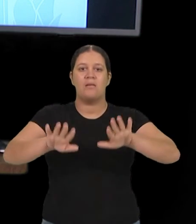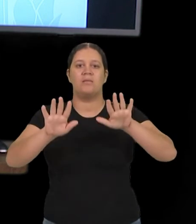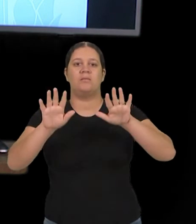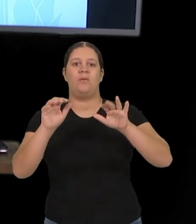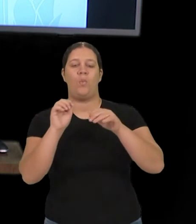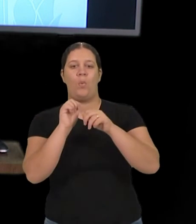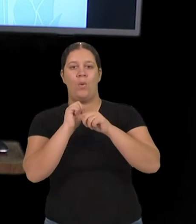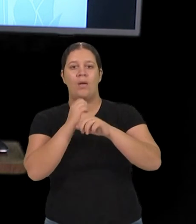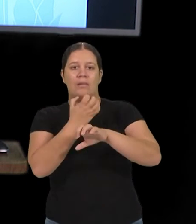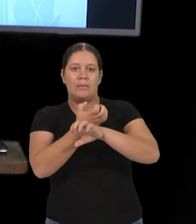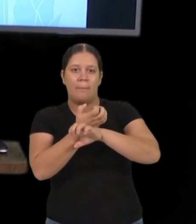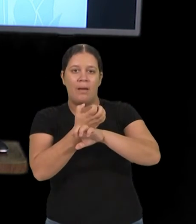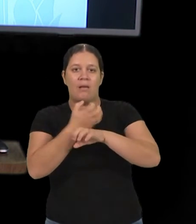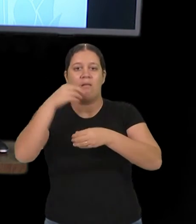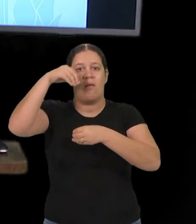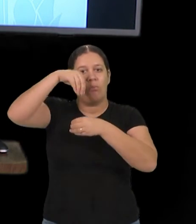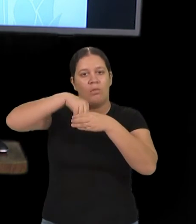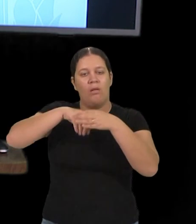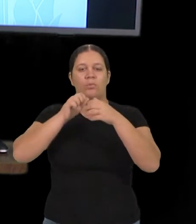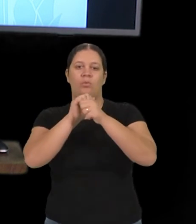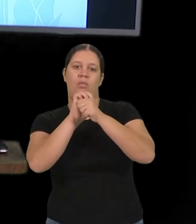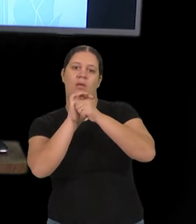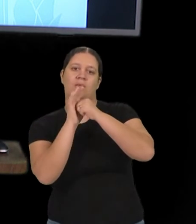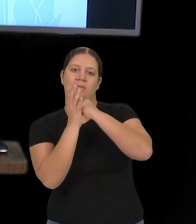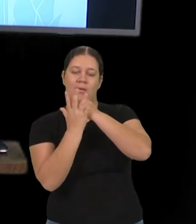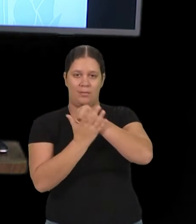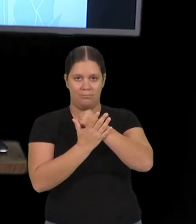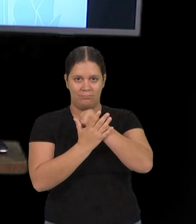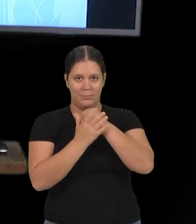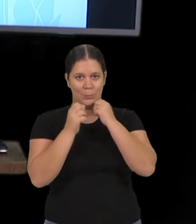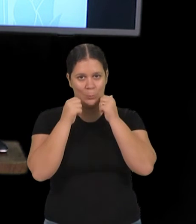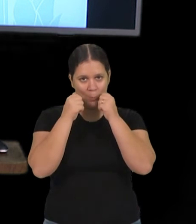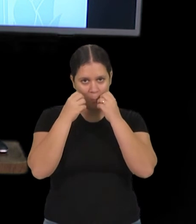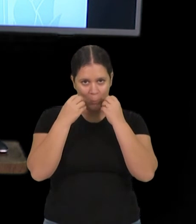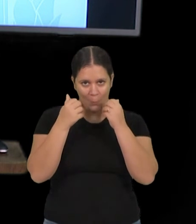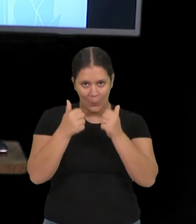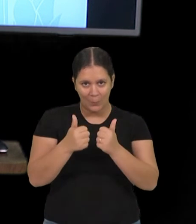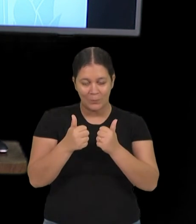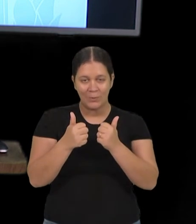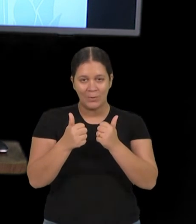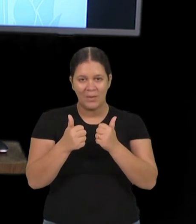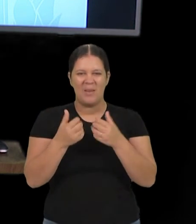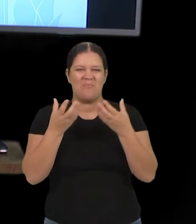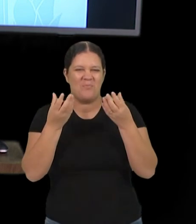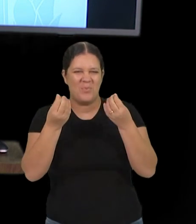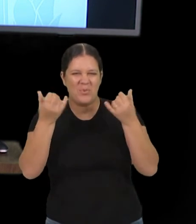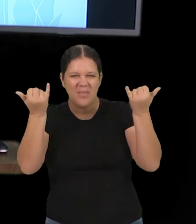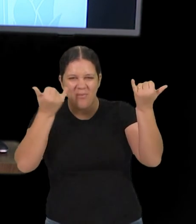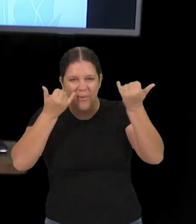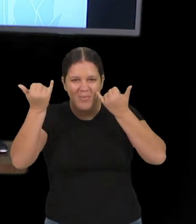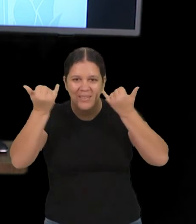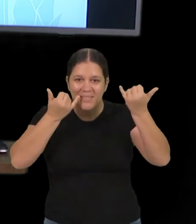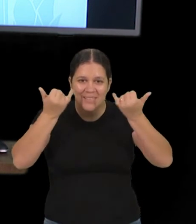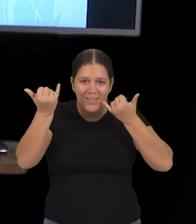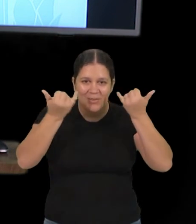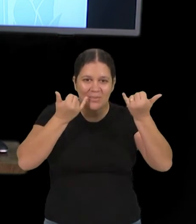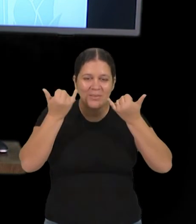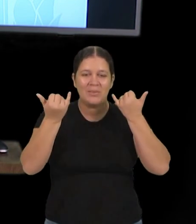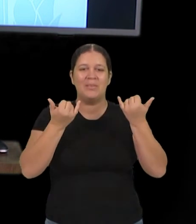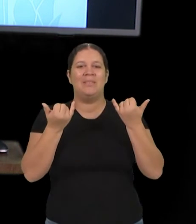liberação de material de dentro da célula. Tudo bem? É muita